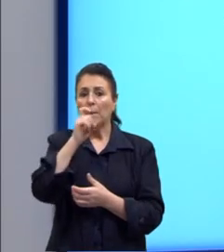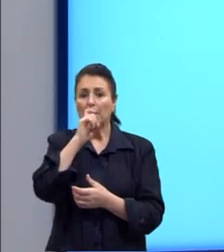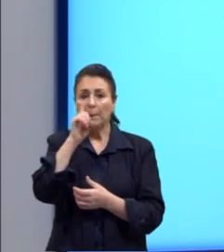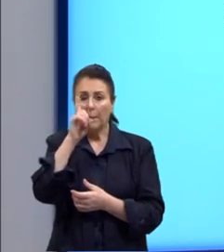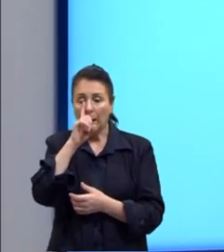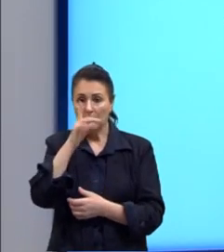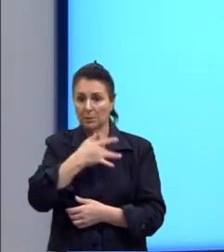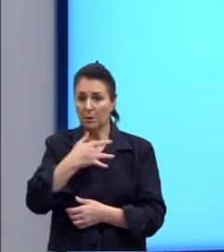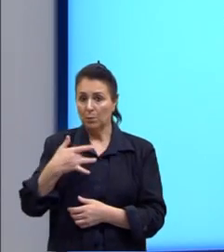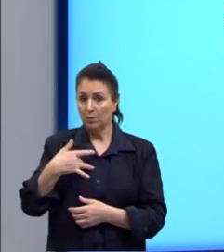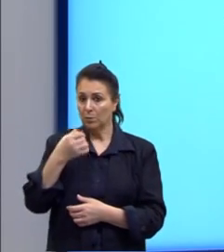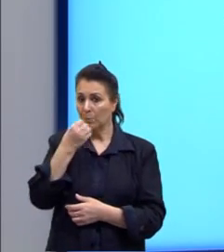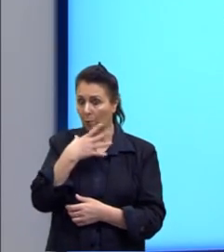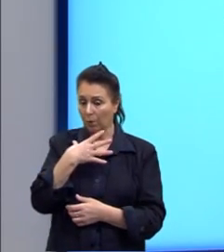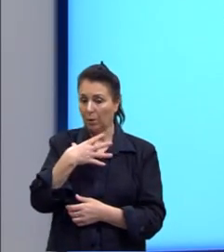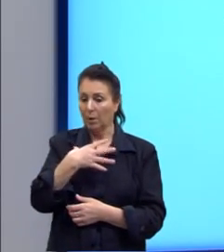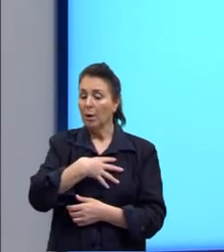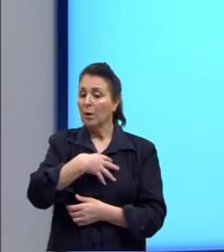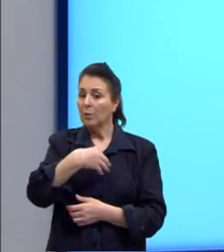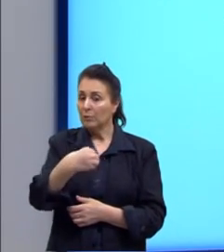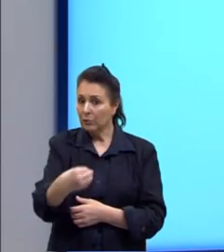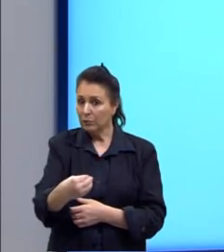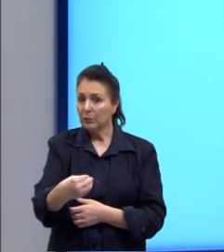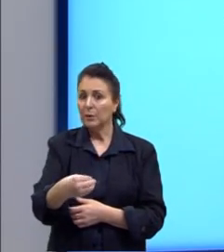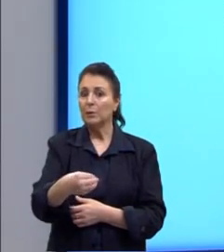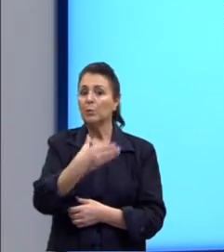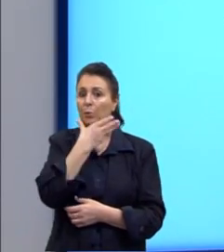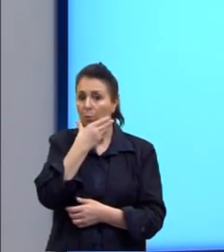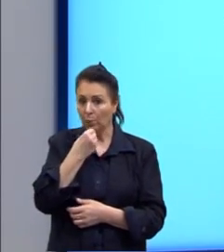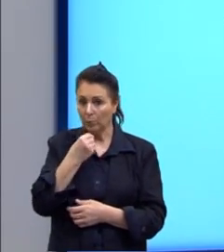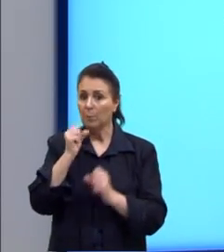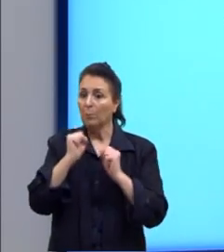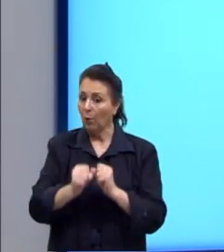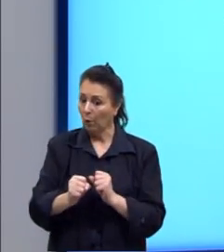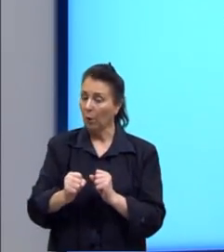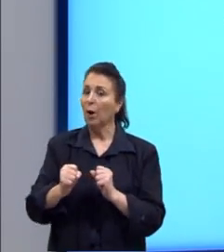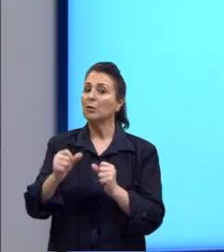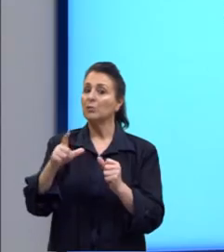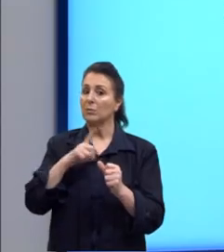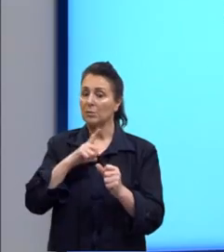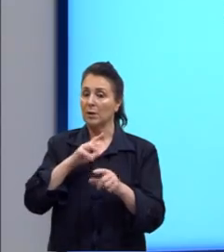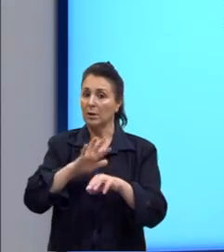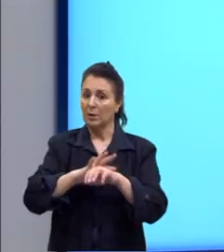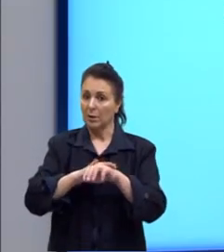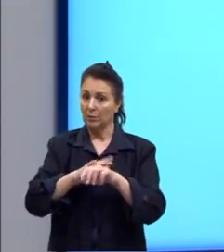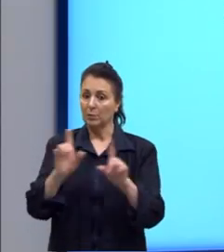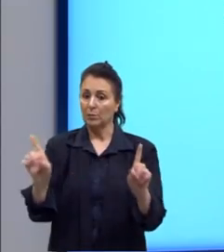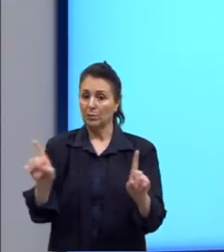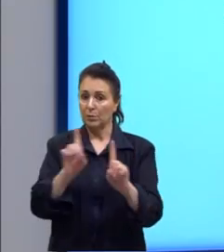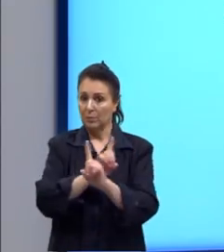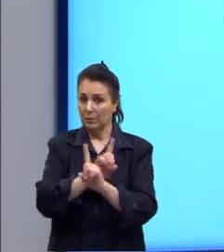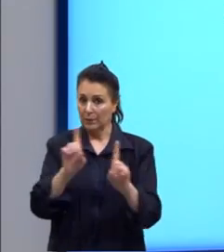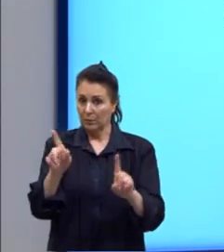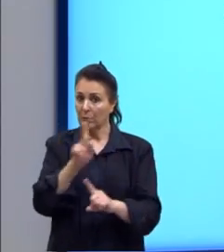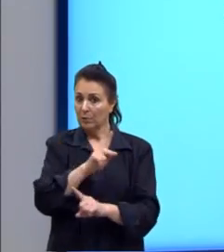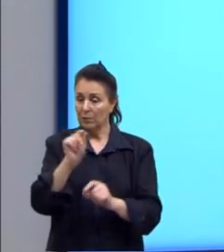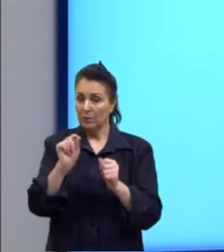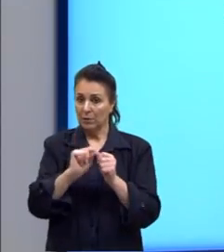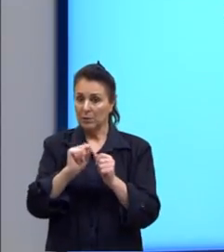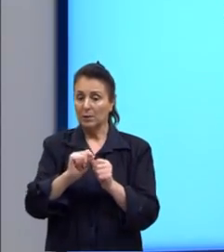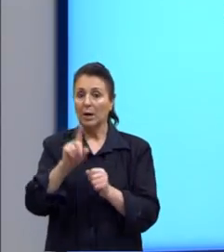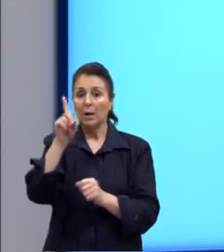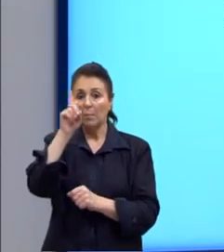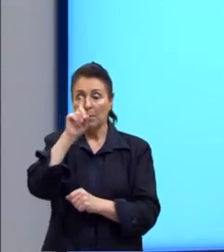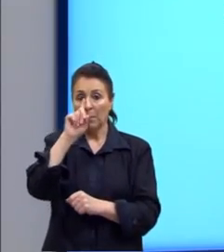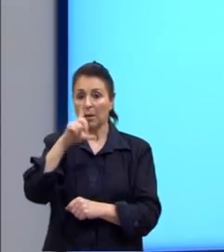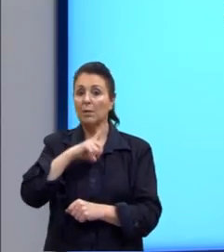saudáveis com os filhos do sexo masculino pode ser afetado eu fiz esse cruzamento ó os pais saudáveis só que